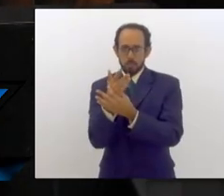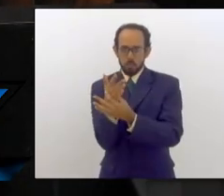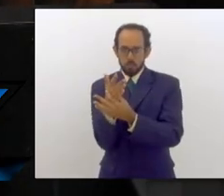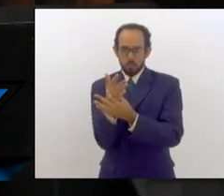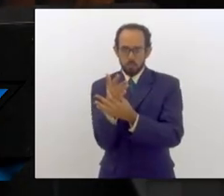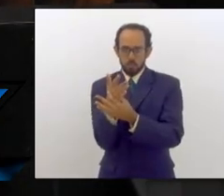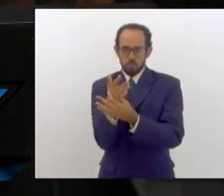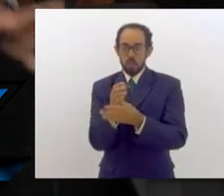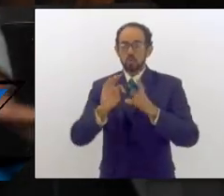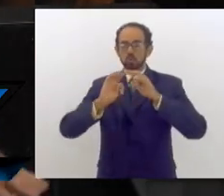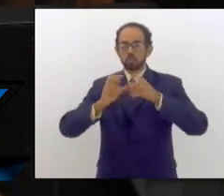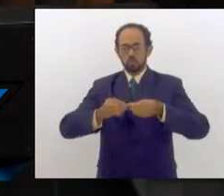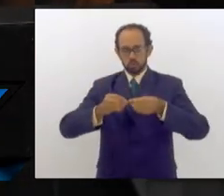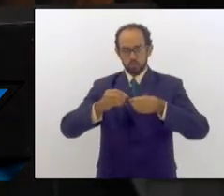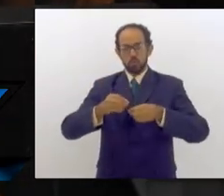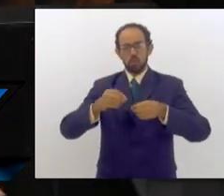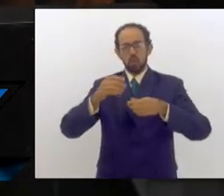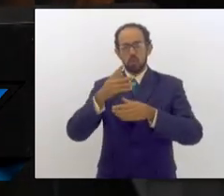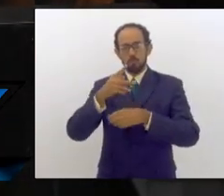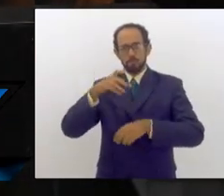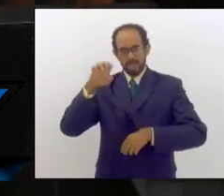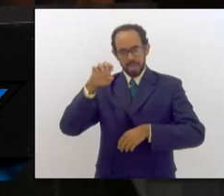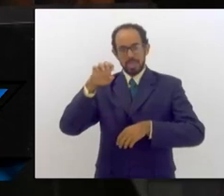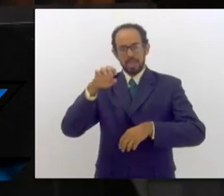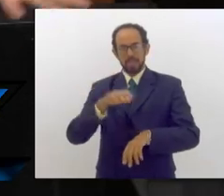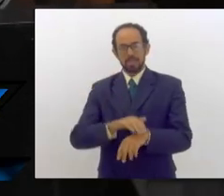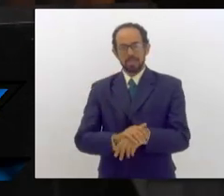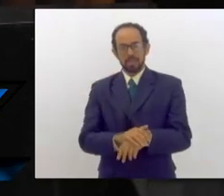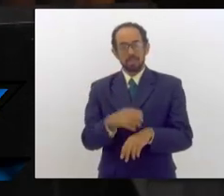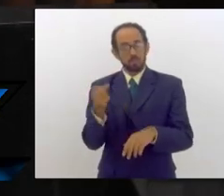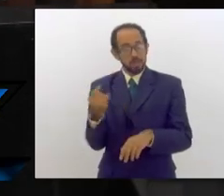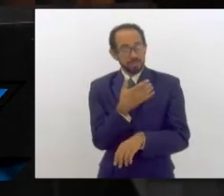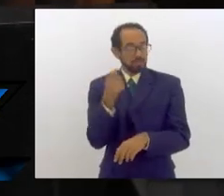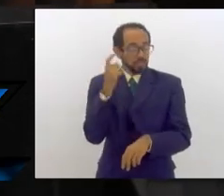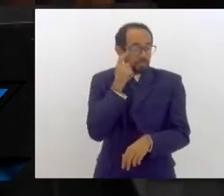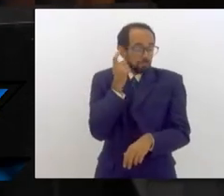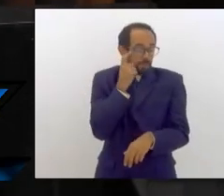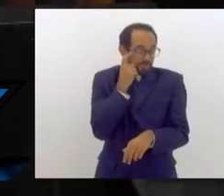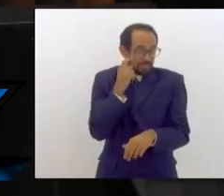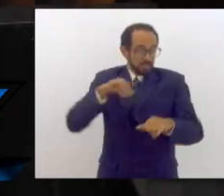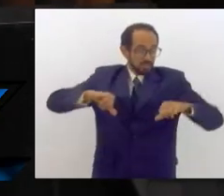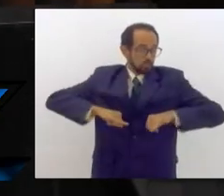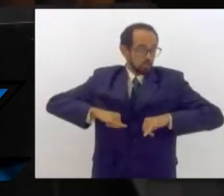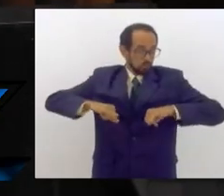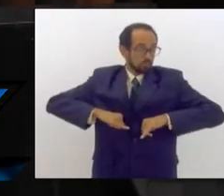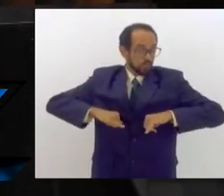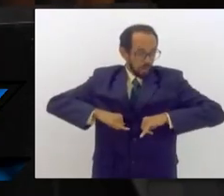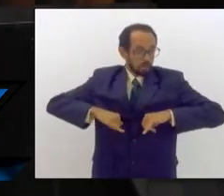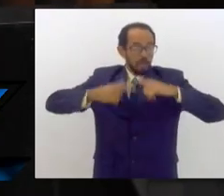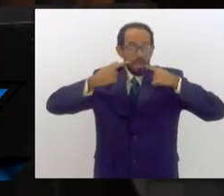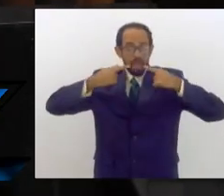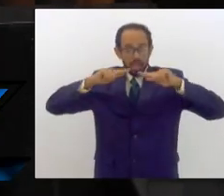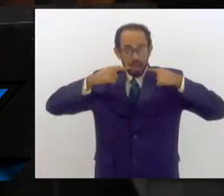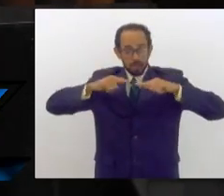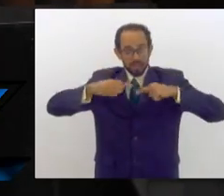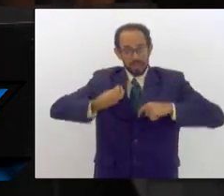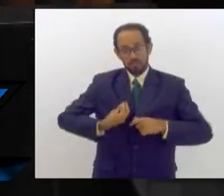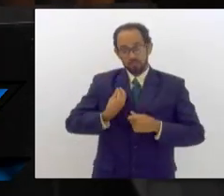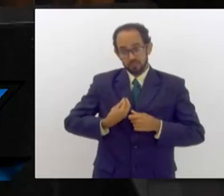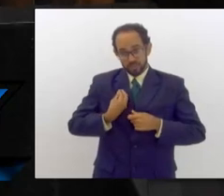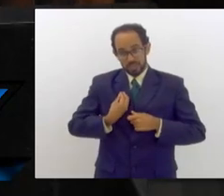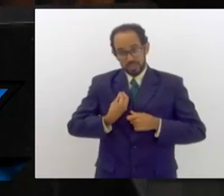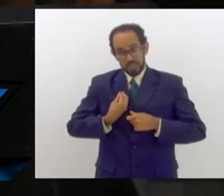com os pés e quando a gente acha que já viu tanto sofrimento reclamar da vida pelo sofrimento